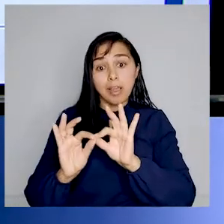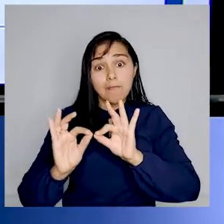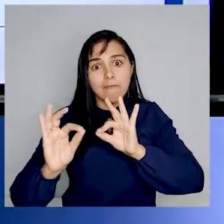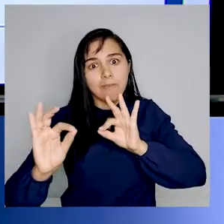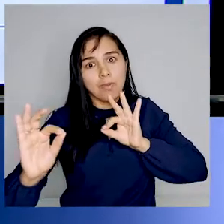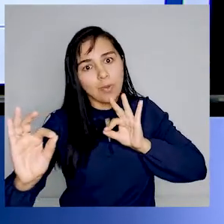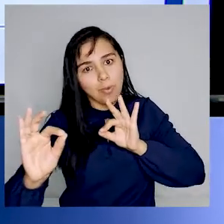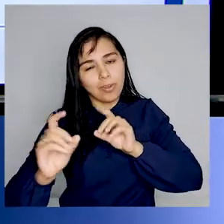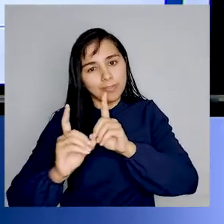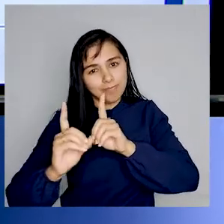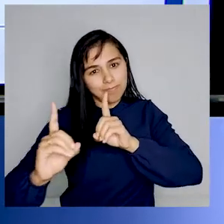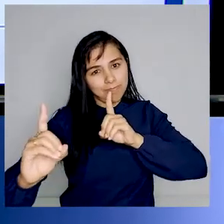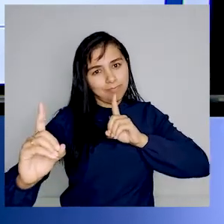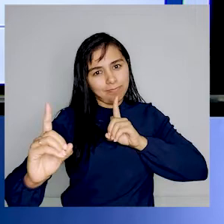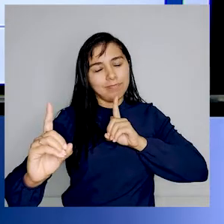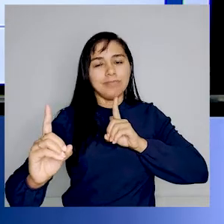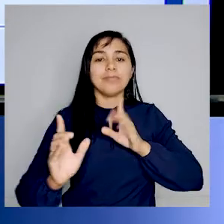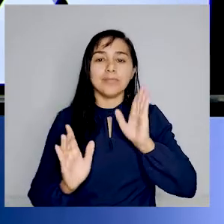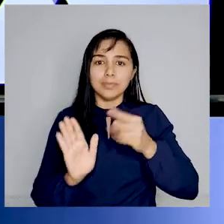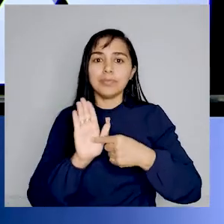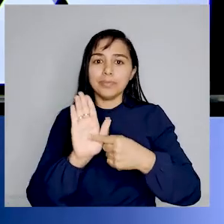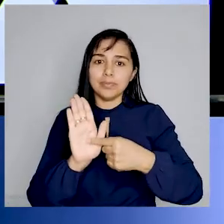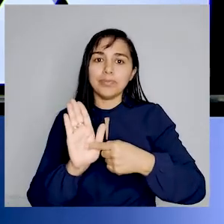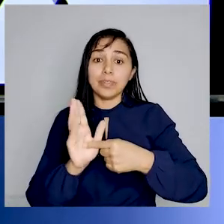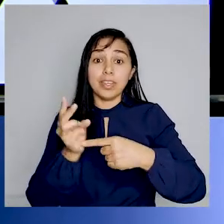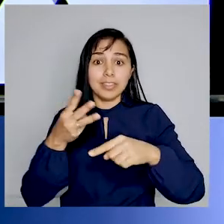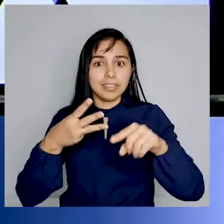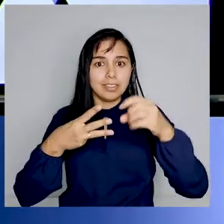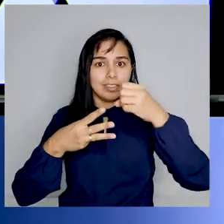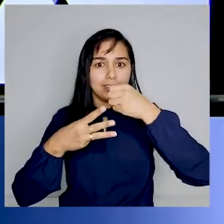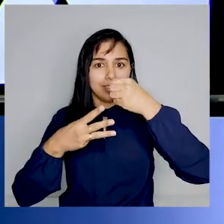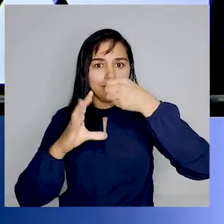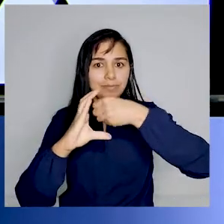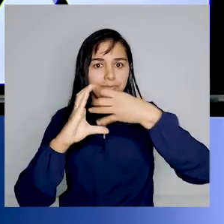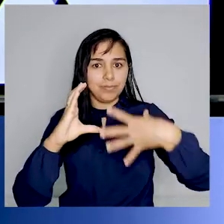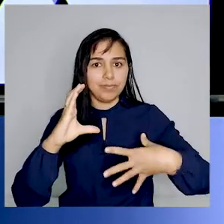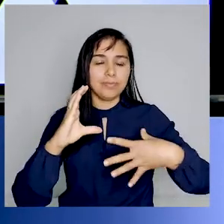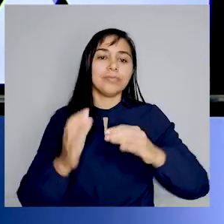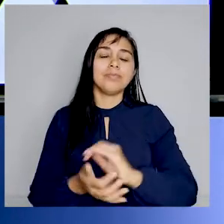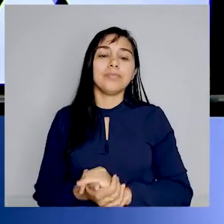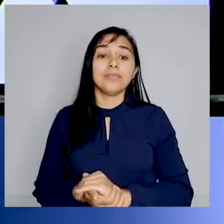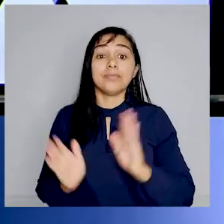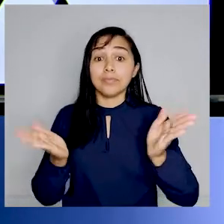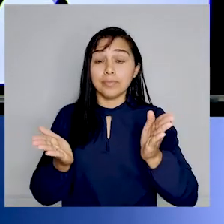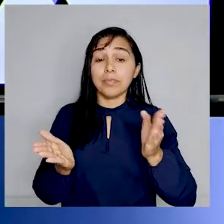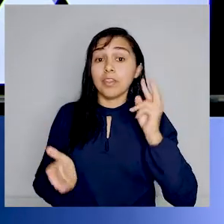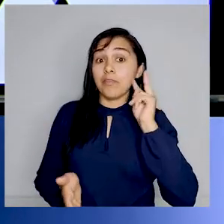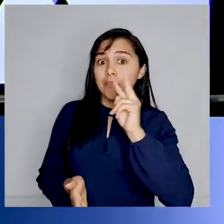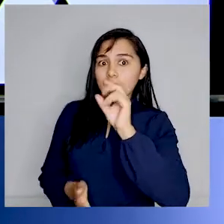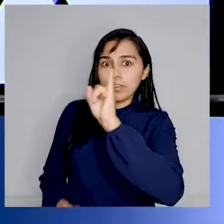algumas características de cada uma delas para vocês. E aqui, gostaria que vocês pudessem